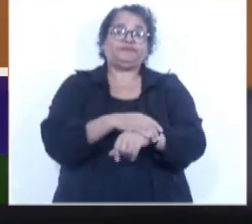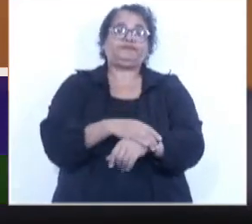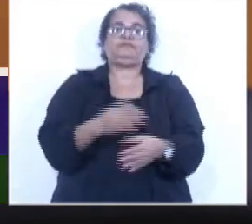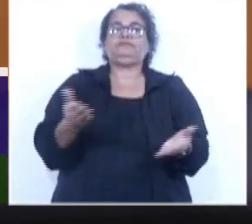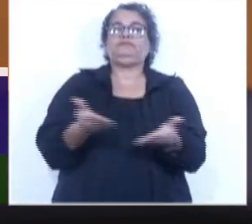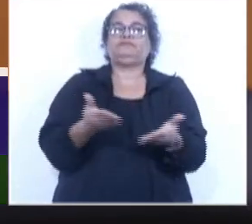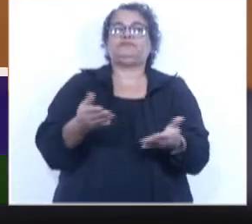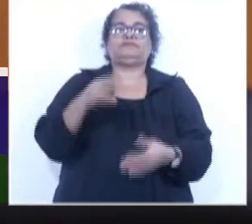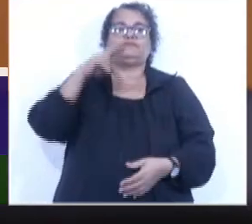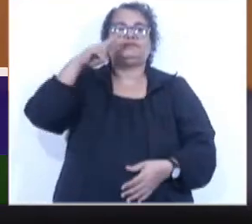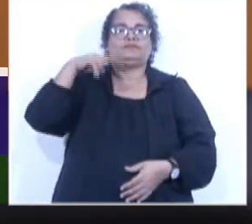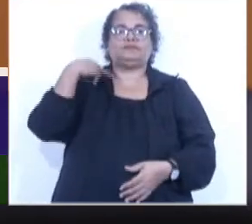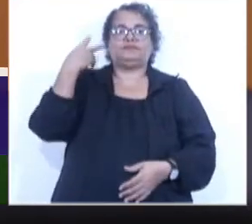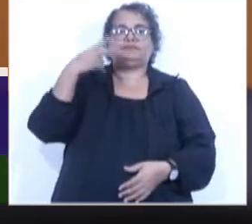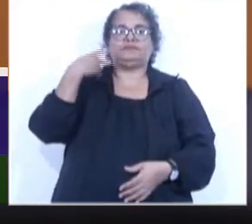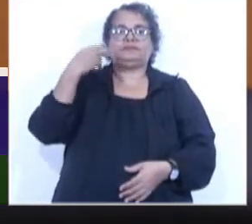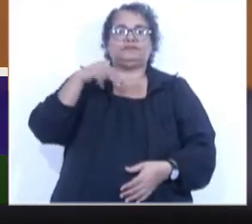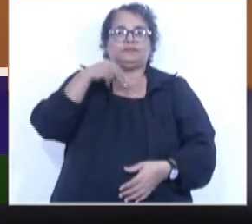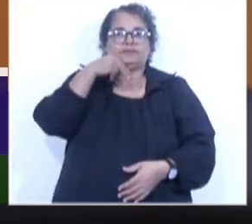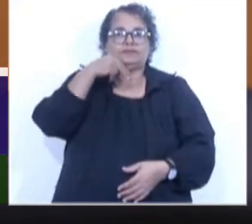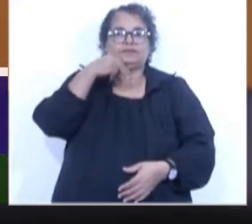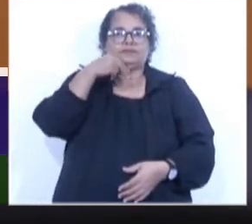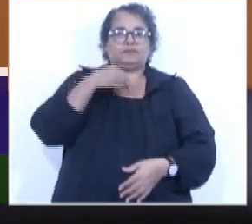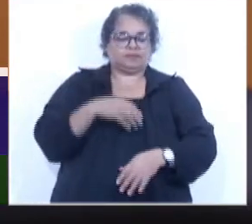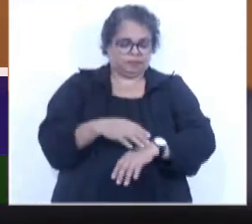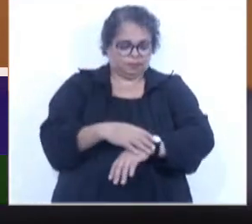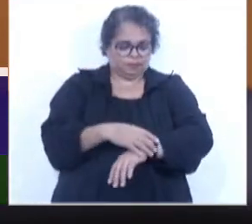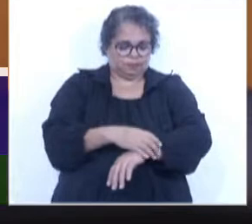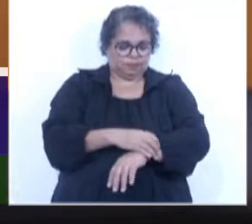Vereador não é mesmo Miqueias